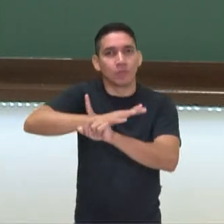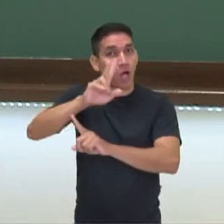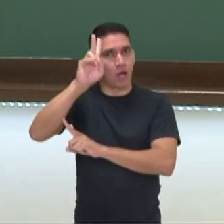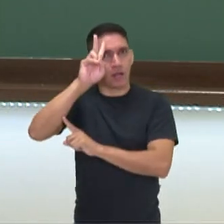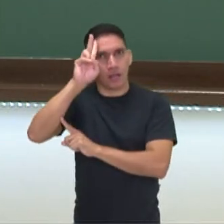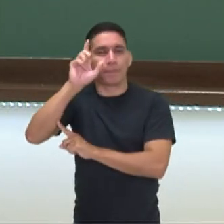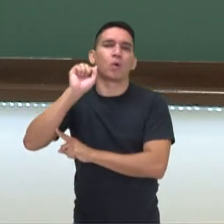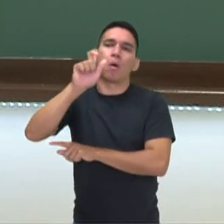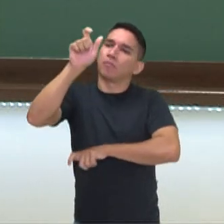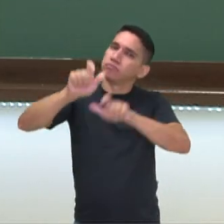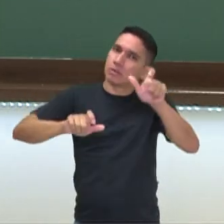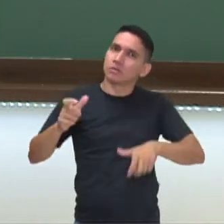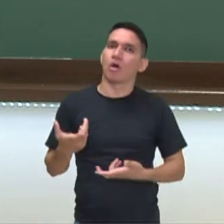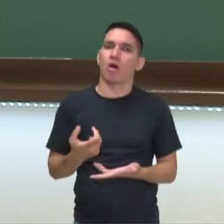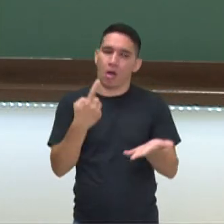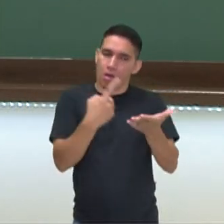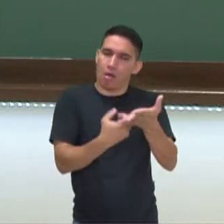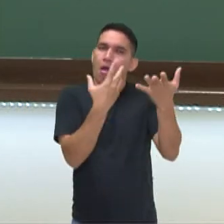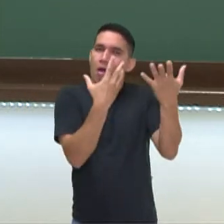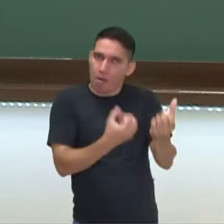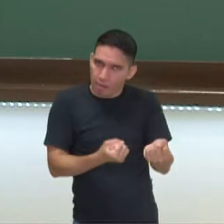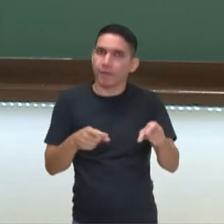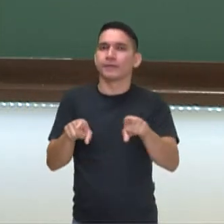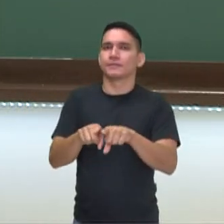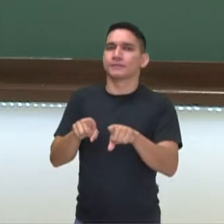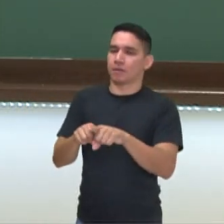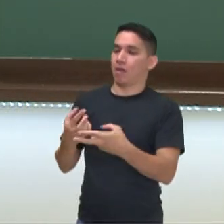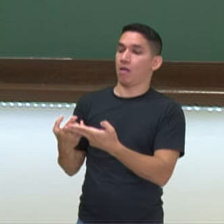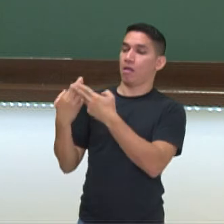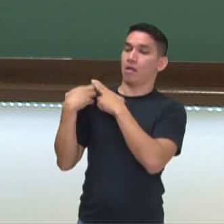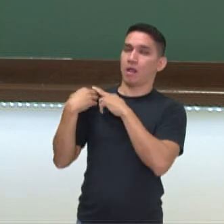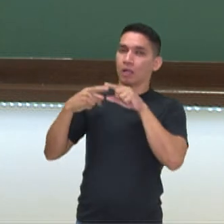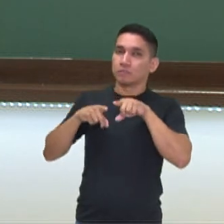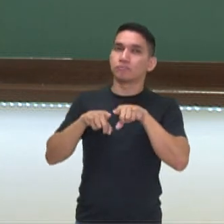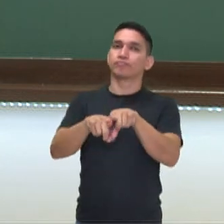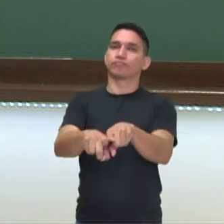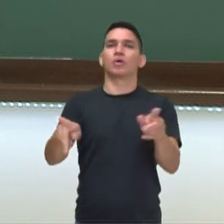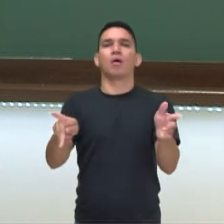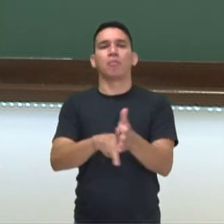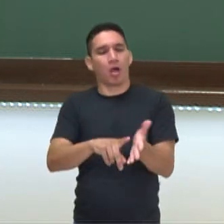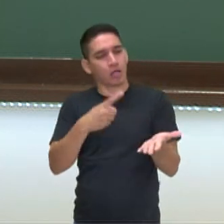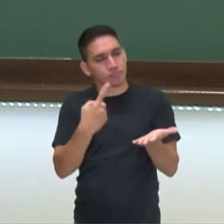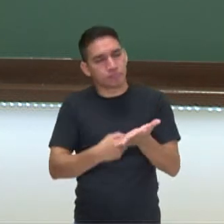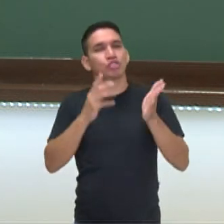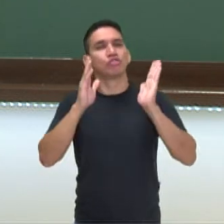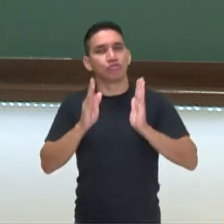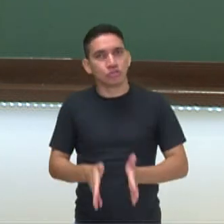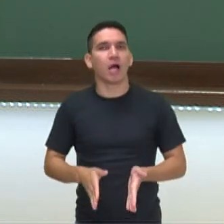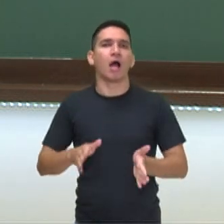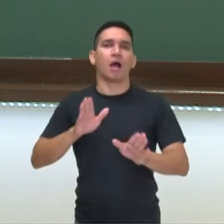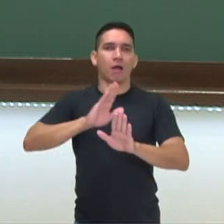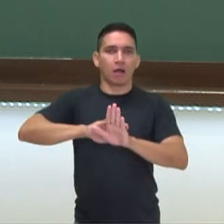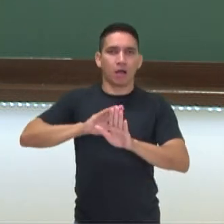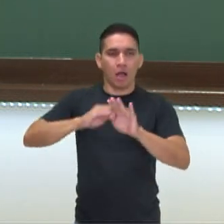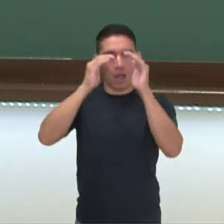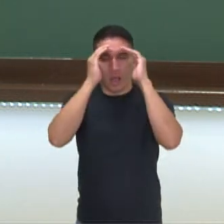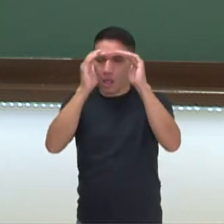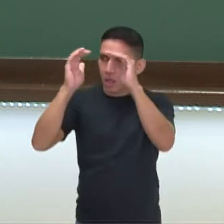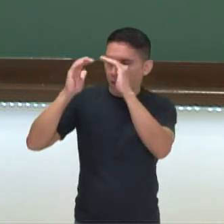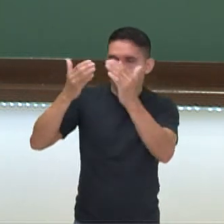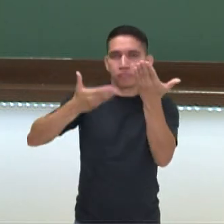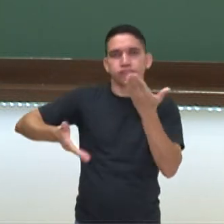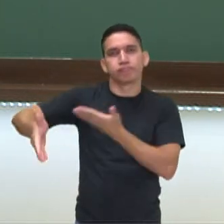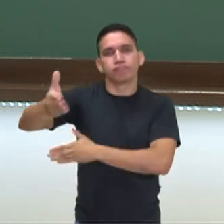Ser pessoas compromissadas e ser pessoas responsáveis com os nossos compromissos, com as nossas tarefas, com as